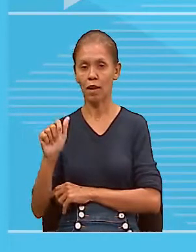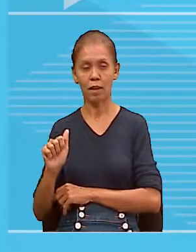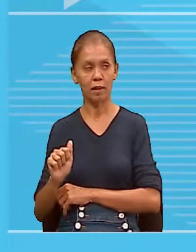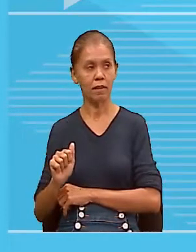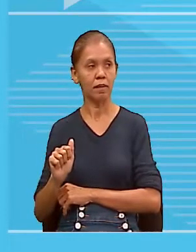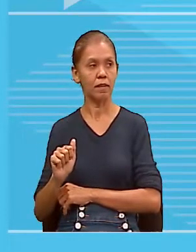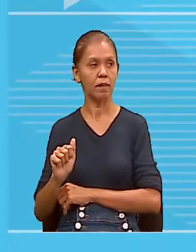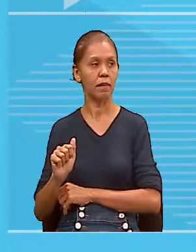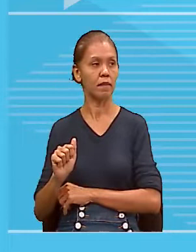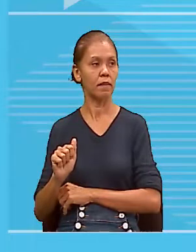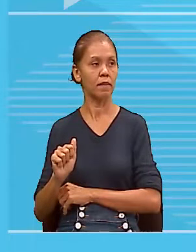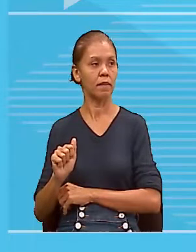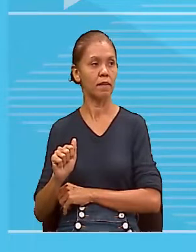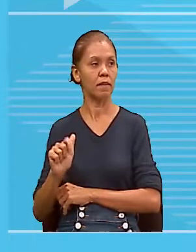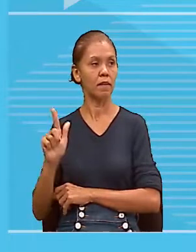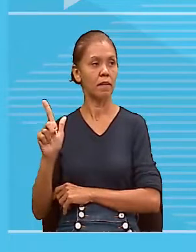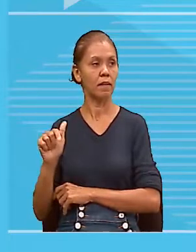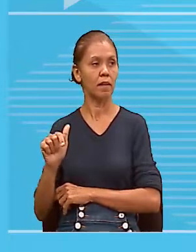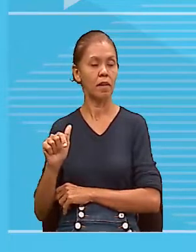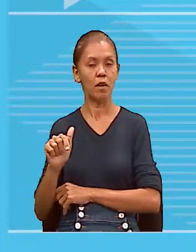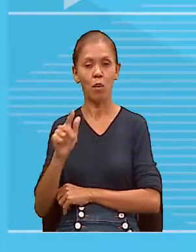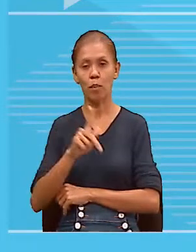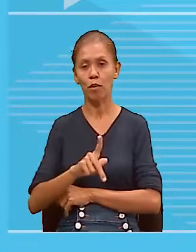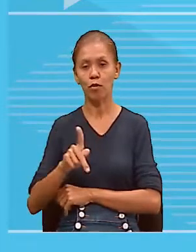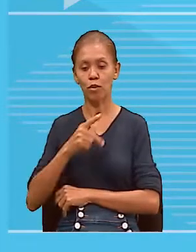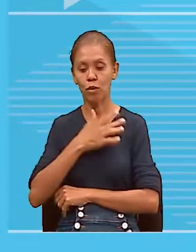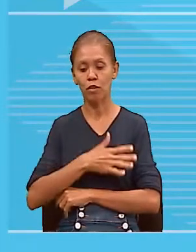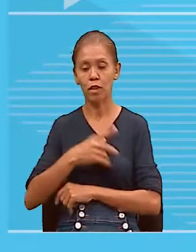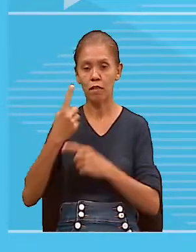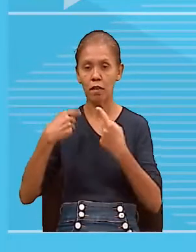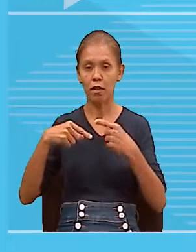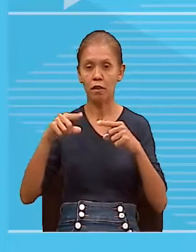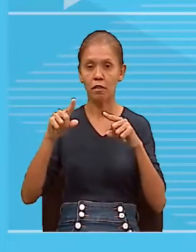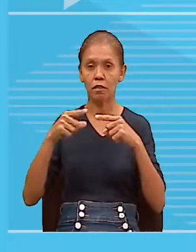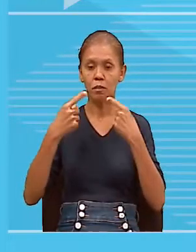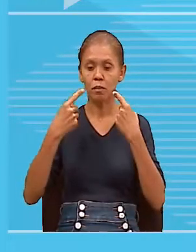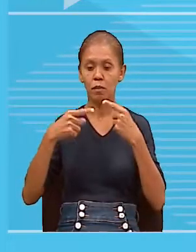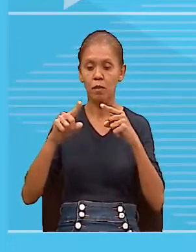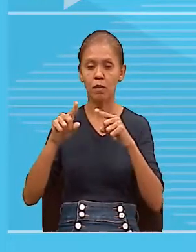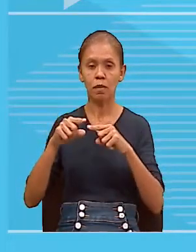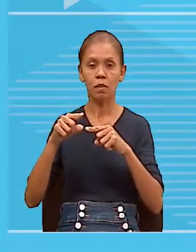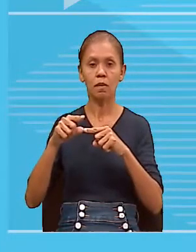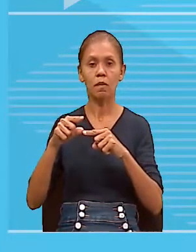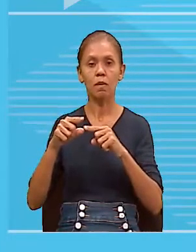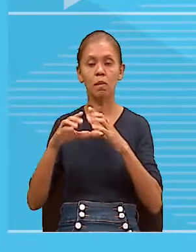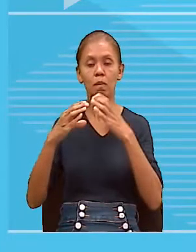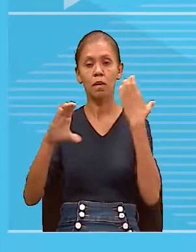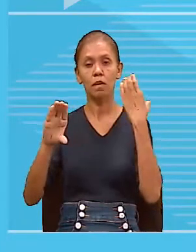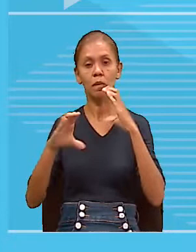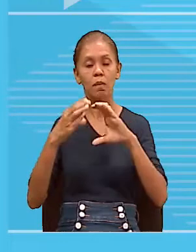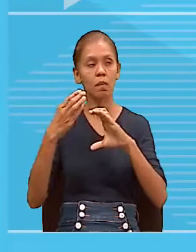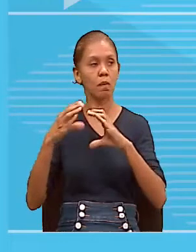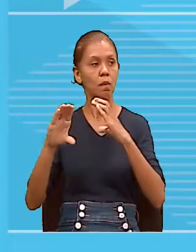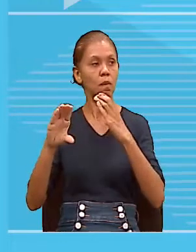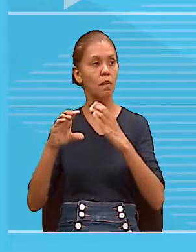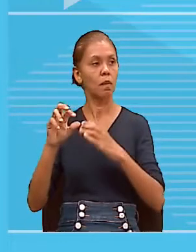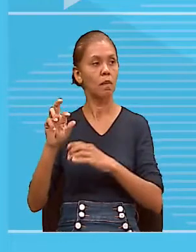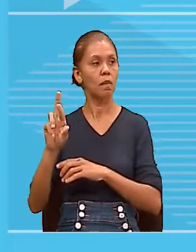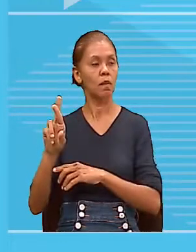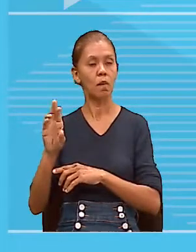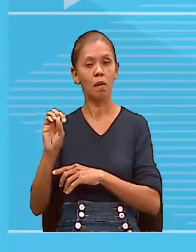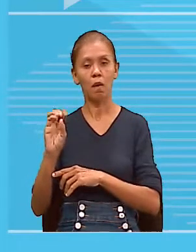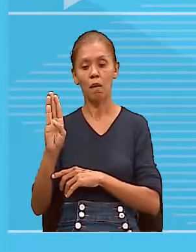amigo Roberto Carlos tá aqui o cangaceiro filme épico brasileiro tá aqui